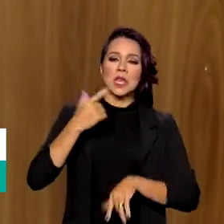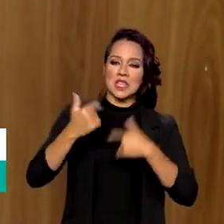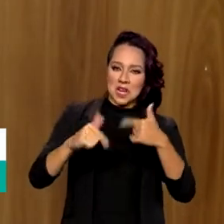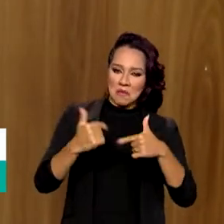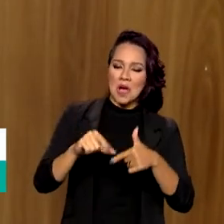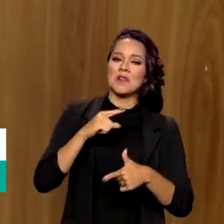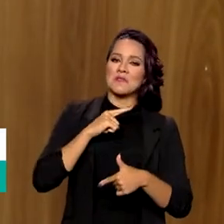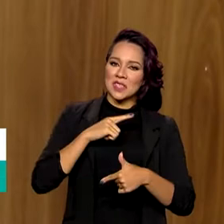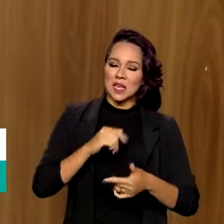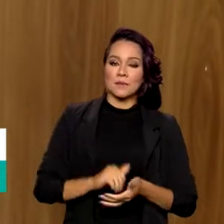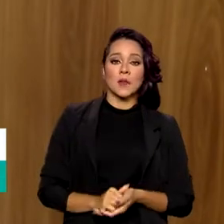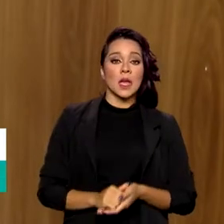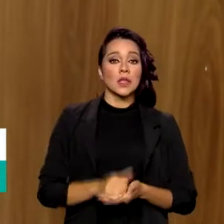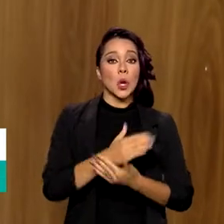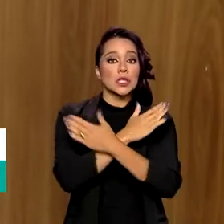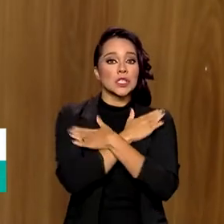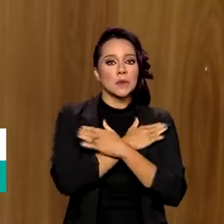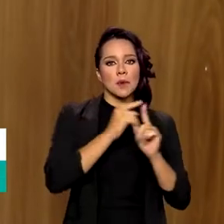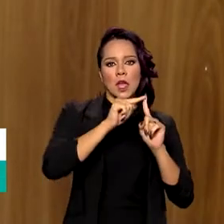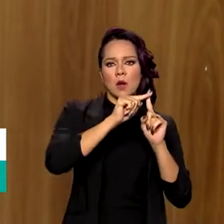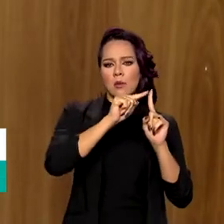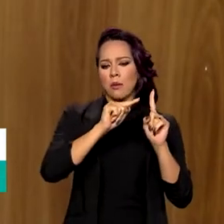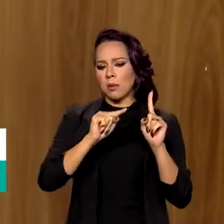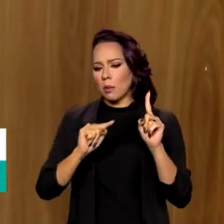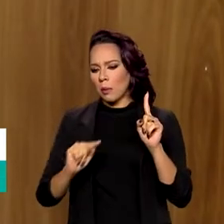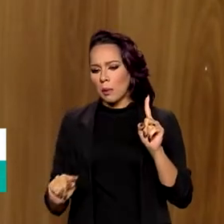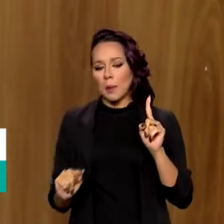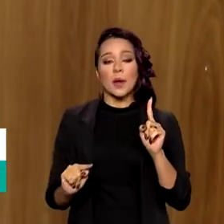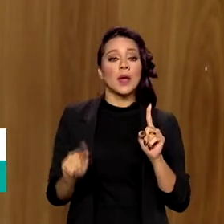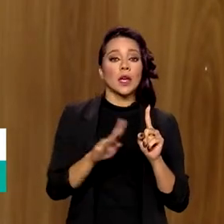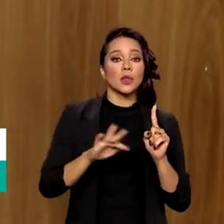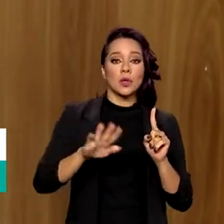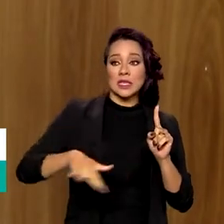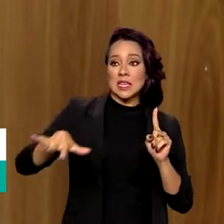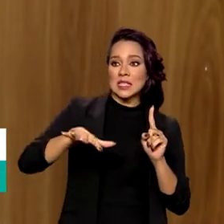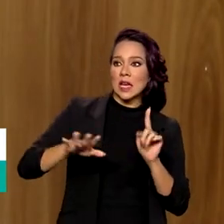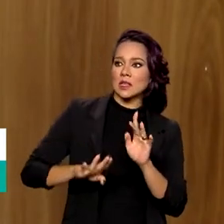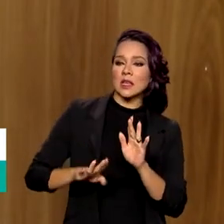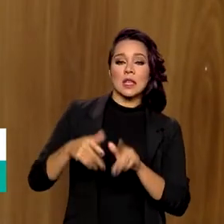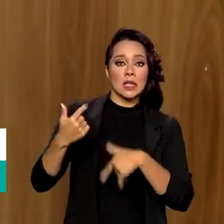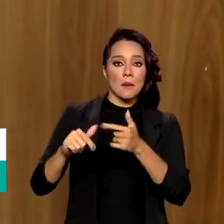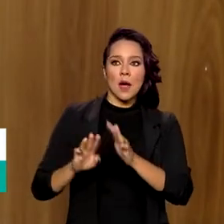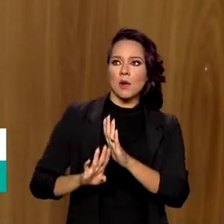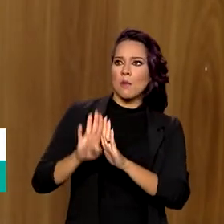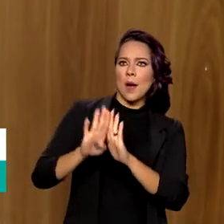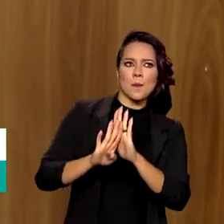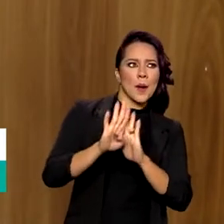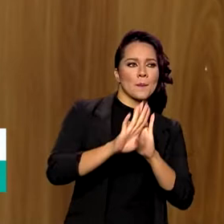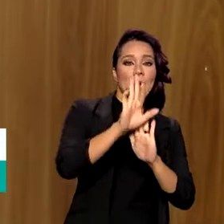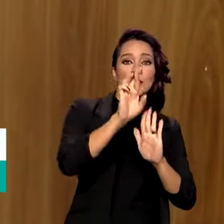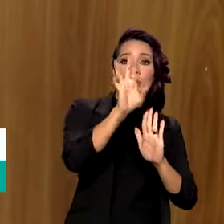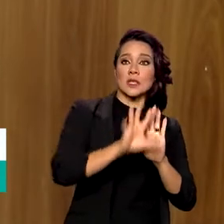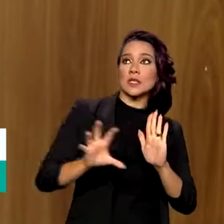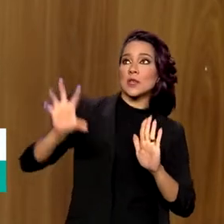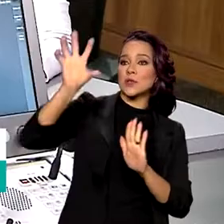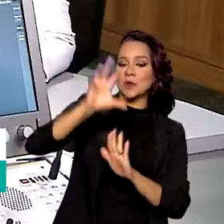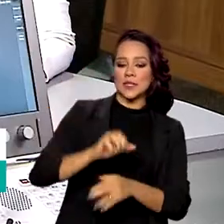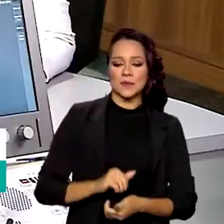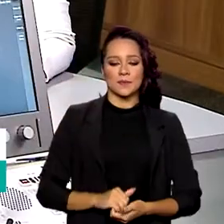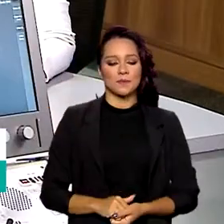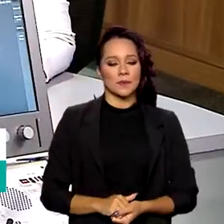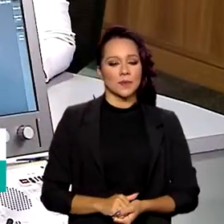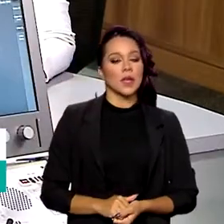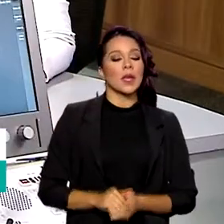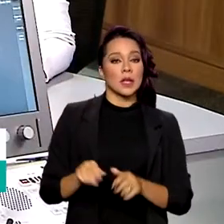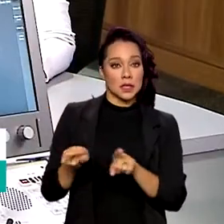empregados a taxa de emprego desabando e todos os setores querem emprego todos os setores e todas as regiões ele